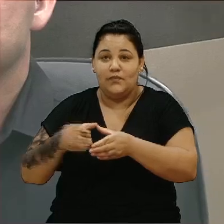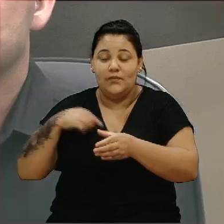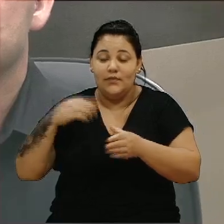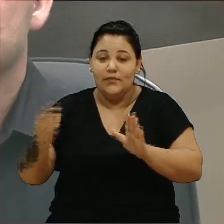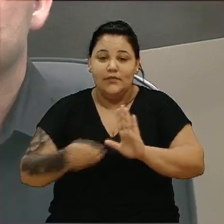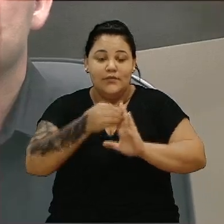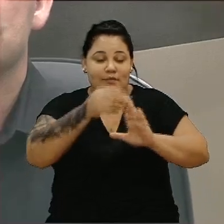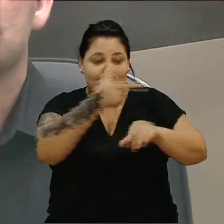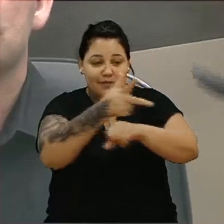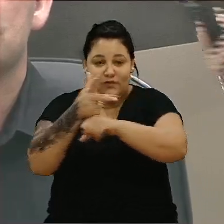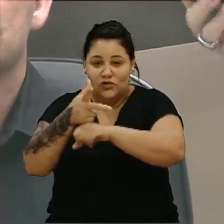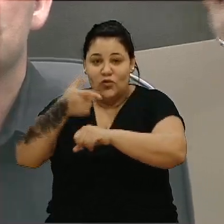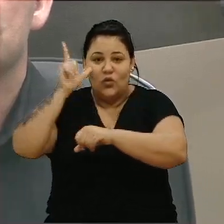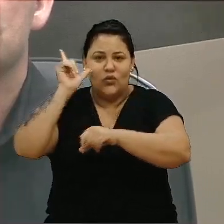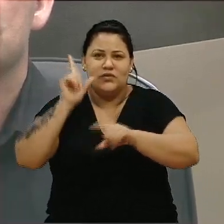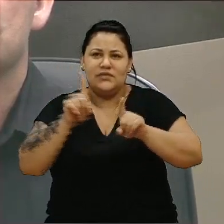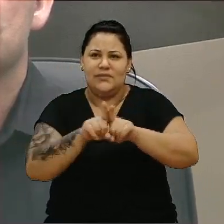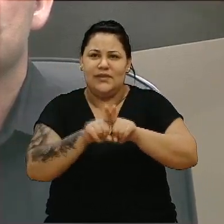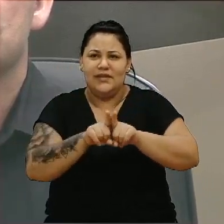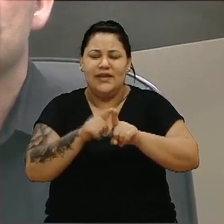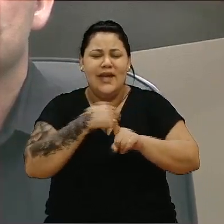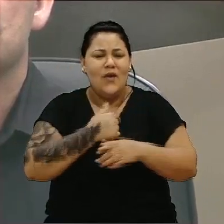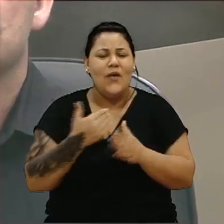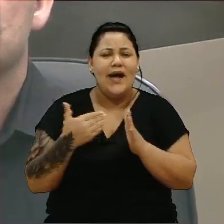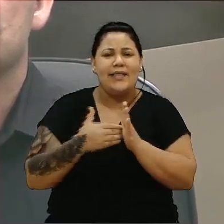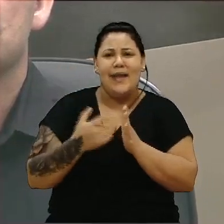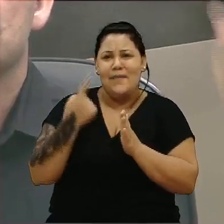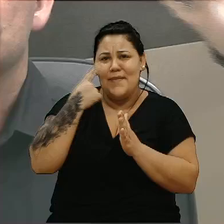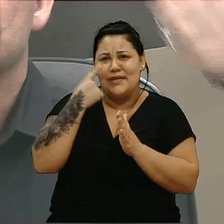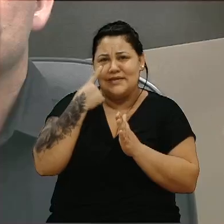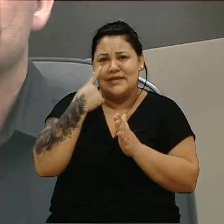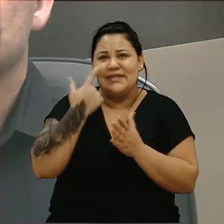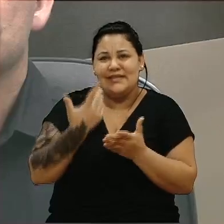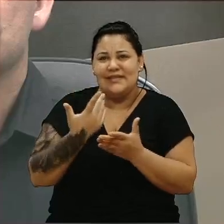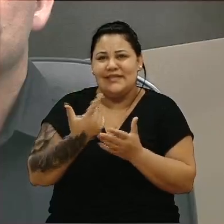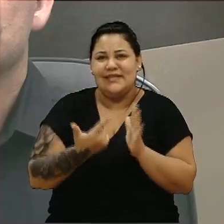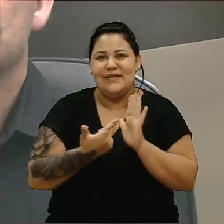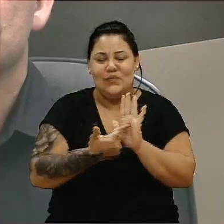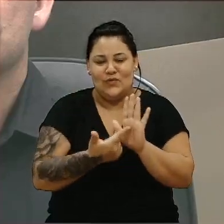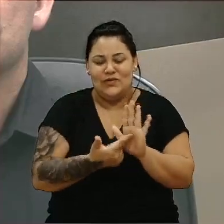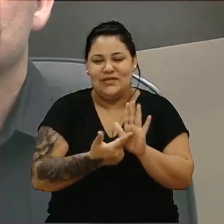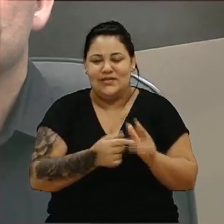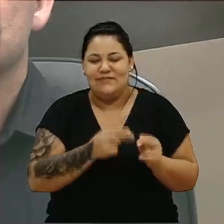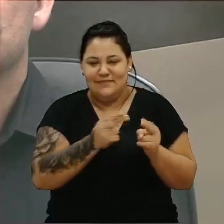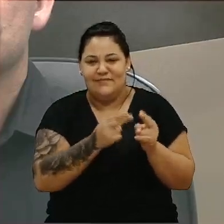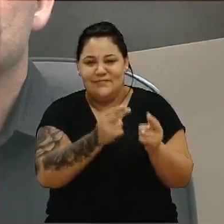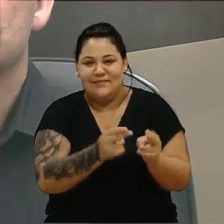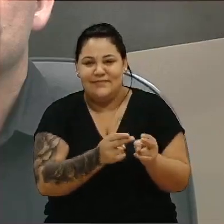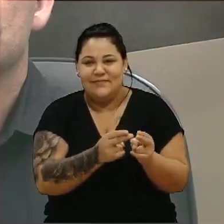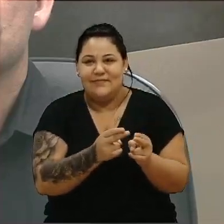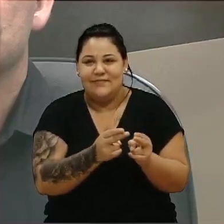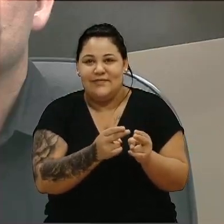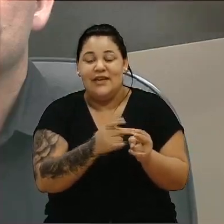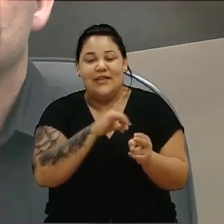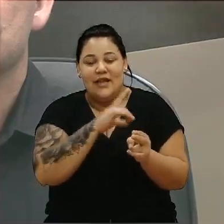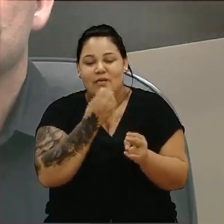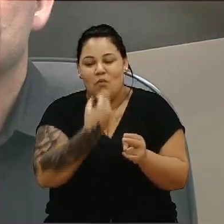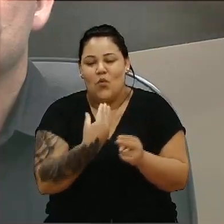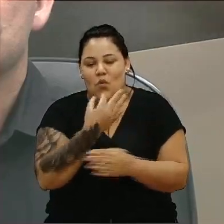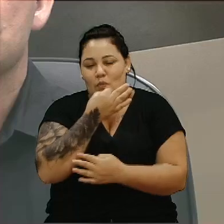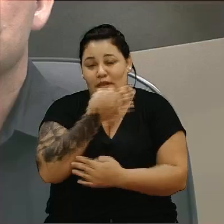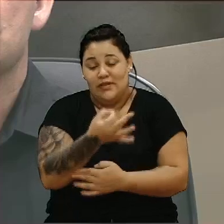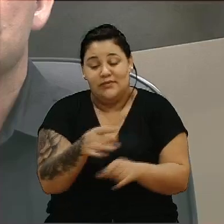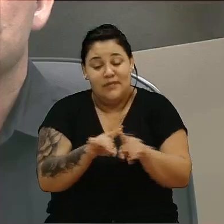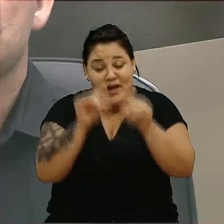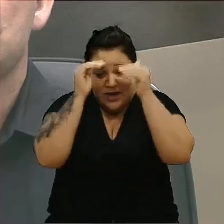até, eu até pensei, vereador Capitão Ramon, em trazer o trem hoje para a sessão, mas tudo a gente tem que ter um bom senso, e eu também respeito os